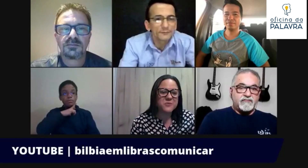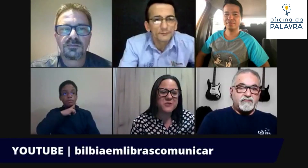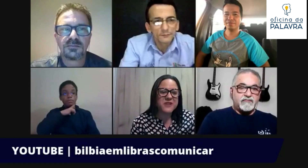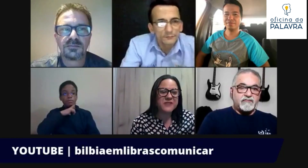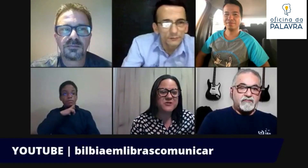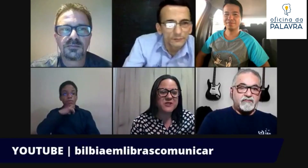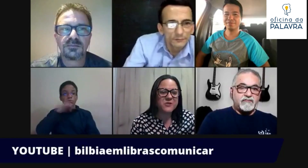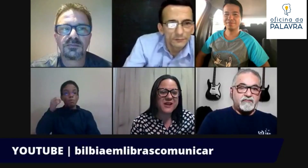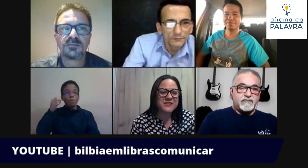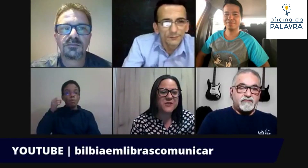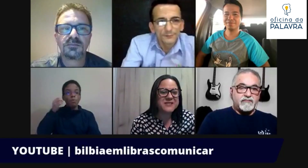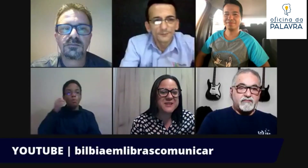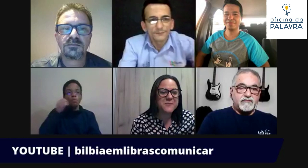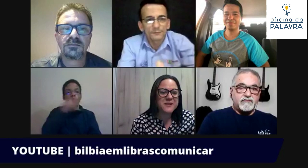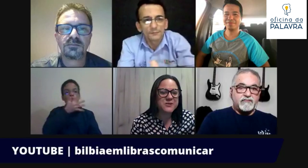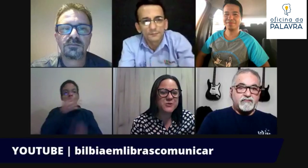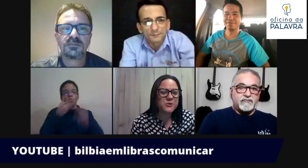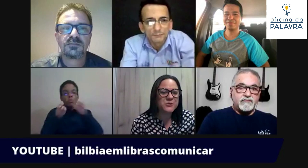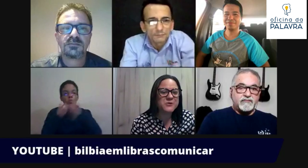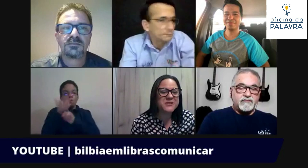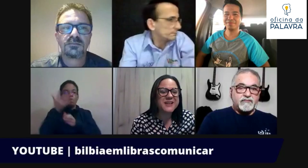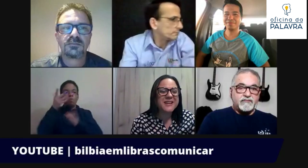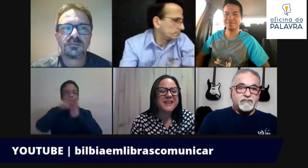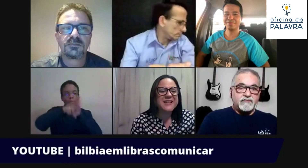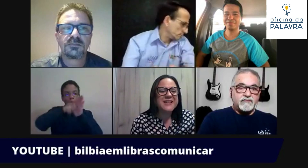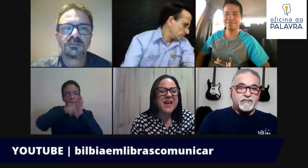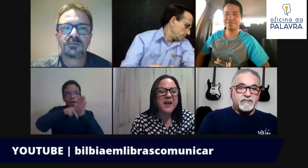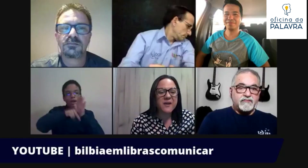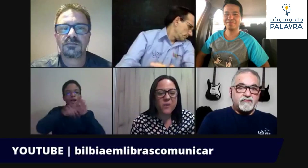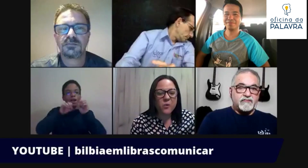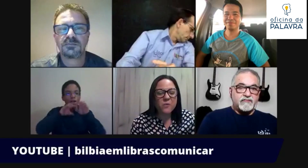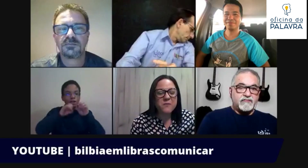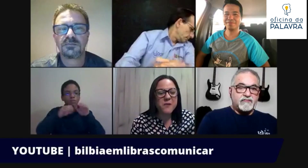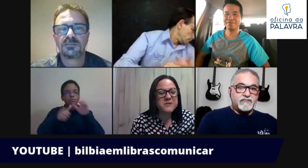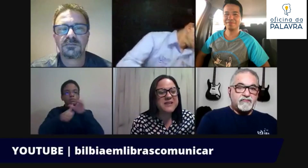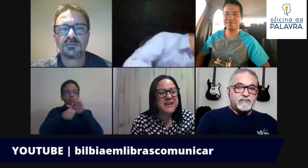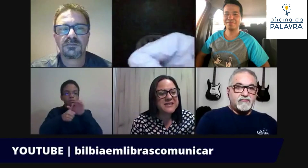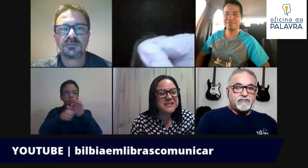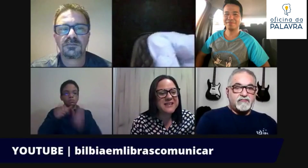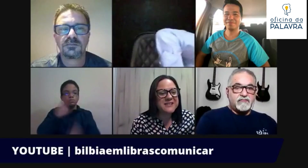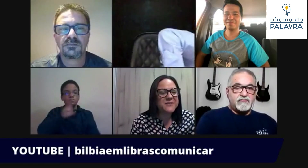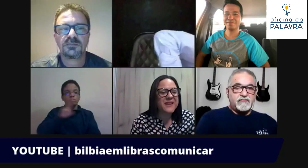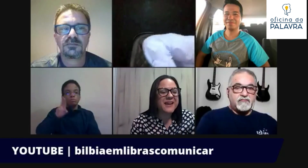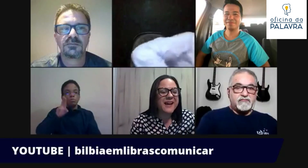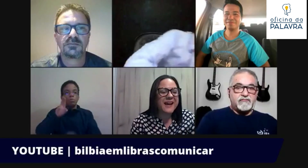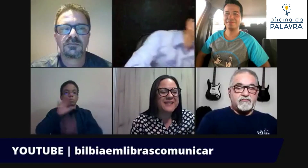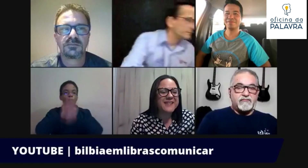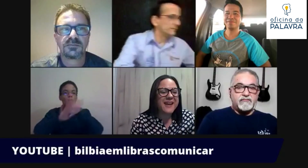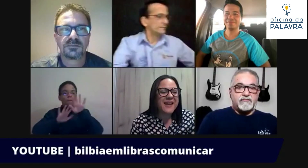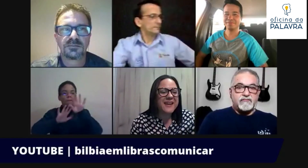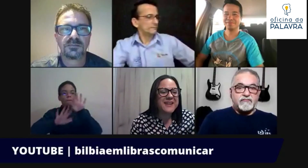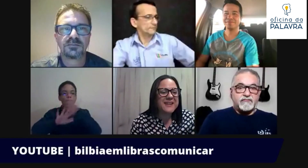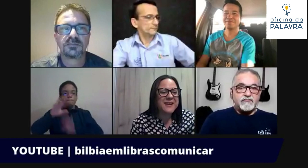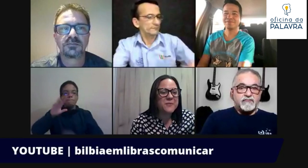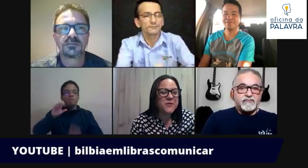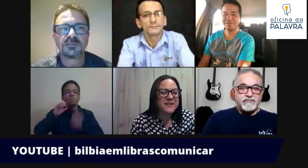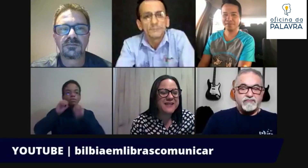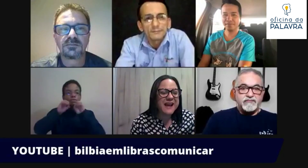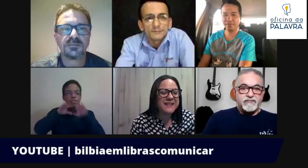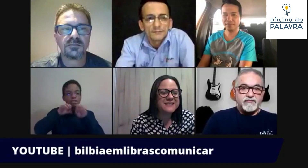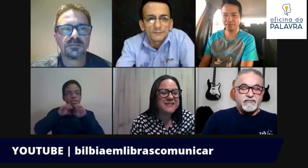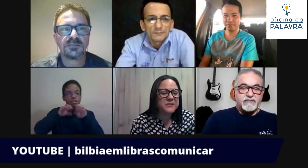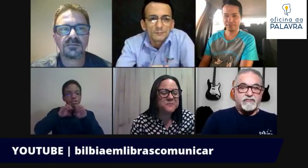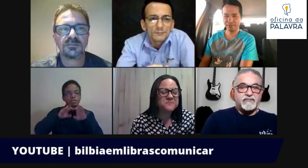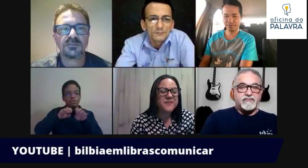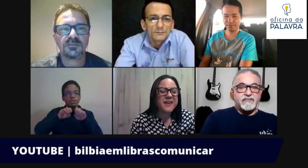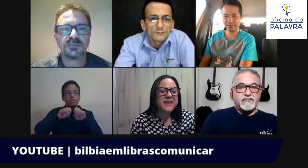aí de projeto de educação cristã para surdos, que é o Mãos que Ensinam. Até queria